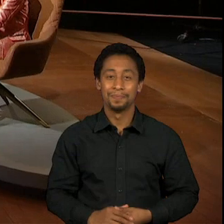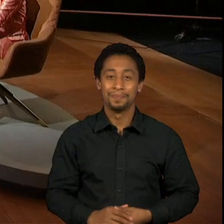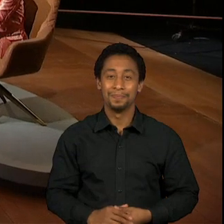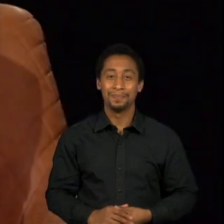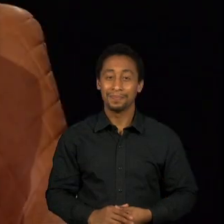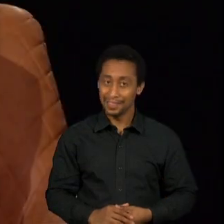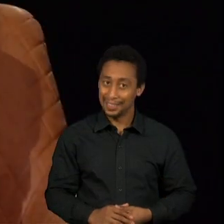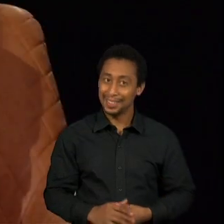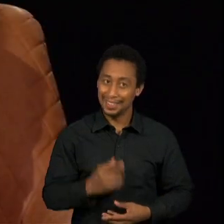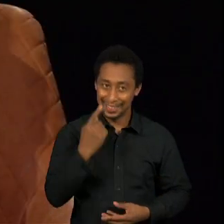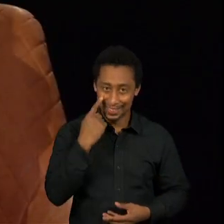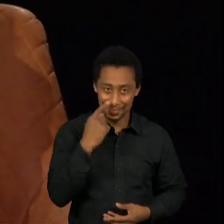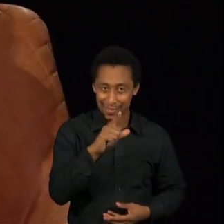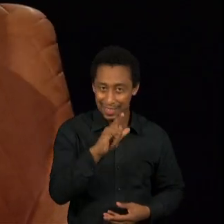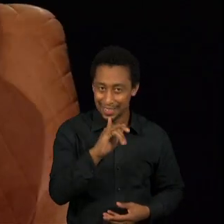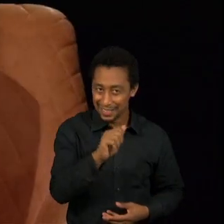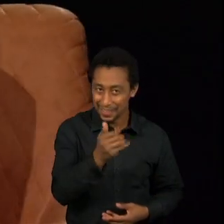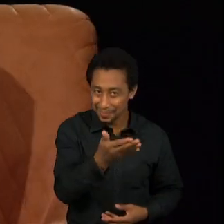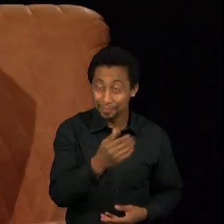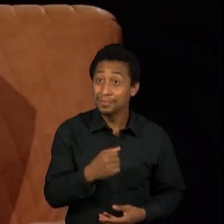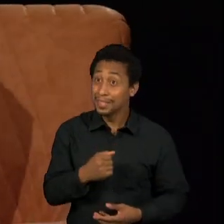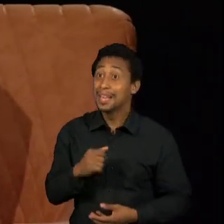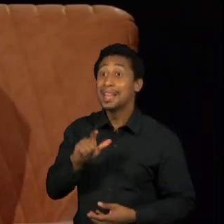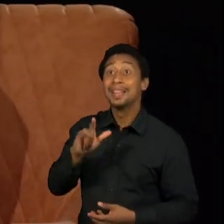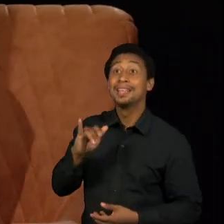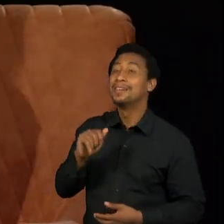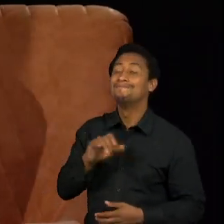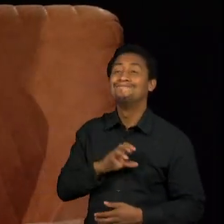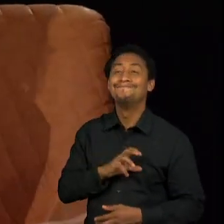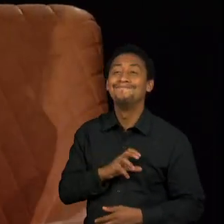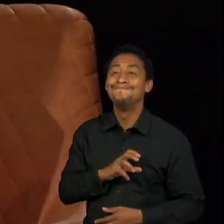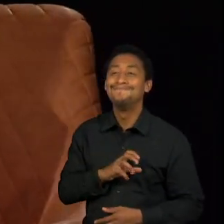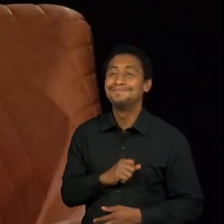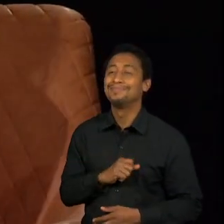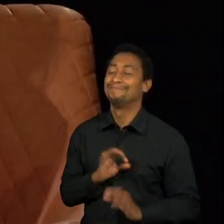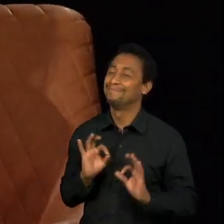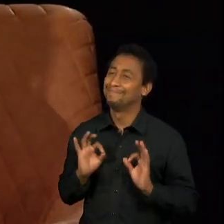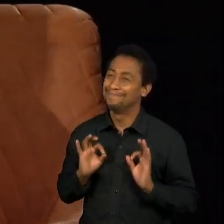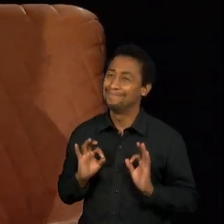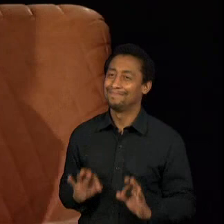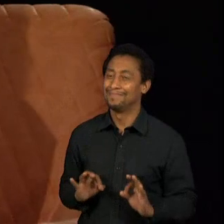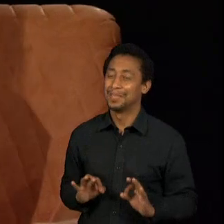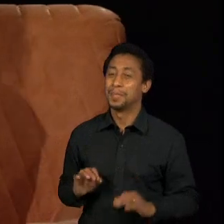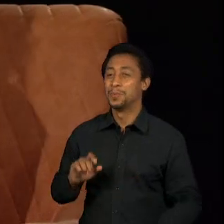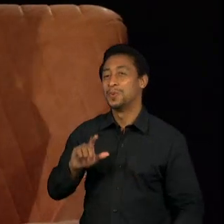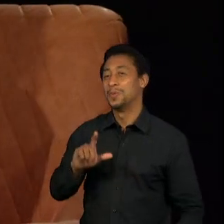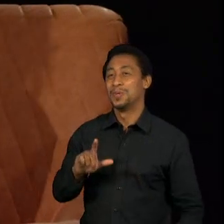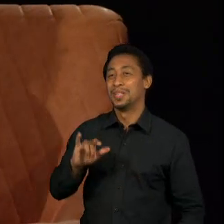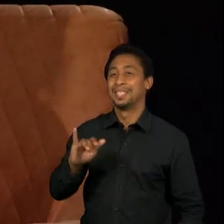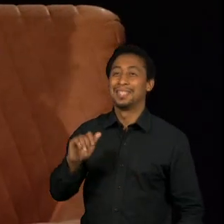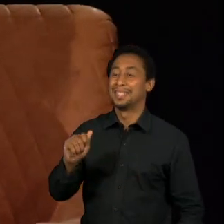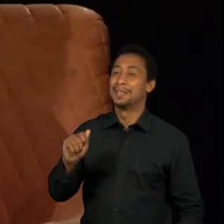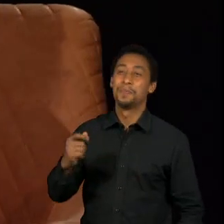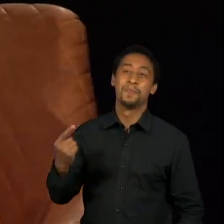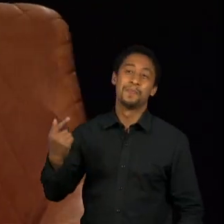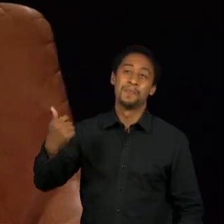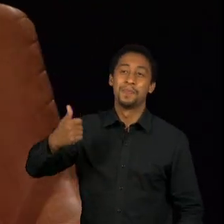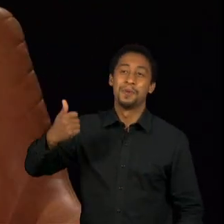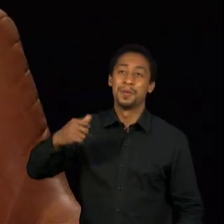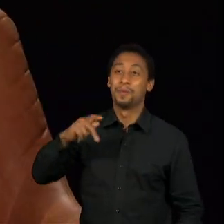Lia Robato. Então, eu amo Lia. Amo profundamente Lia. Ela foi minha primeira professora